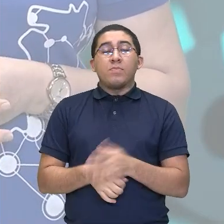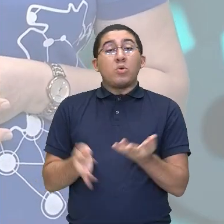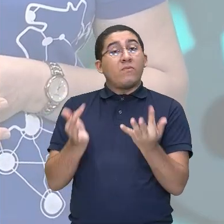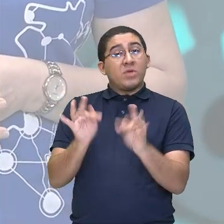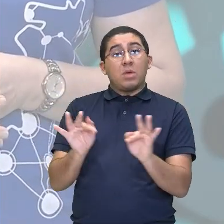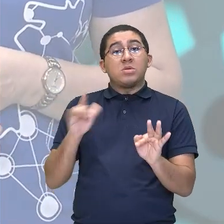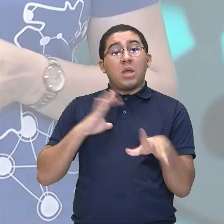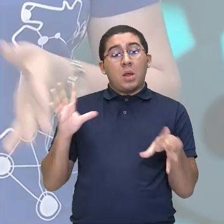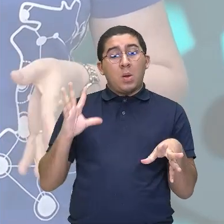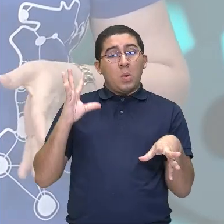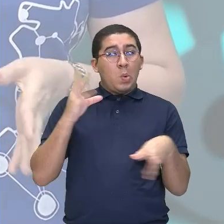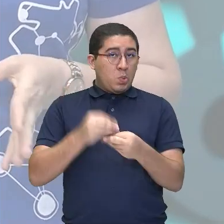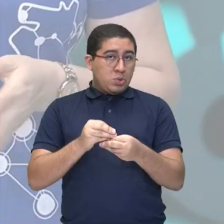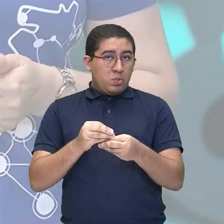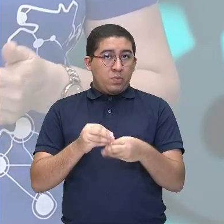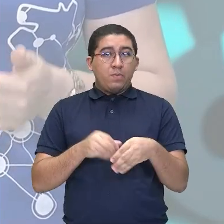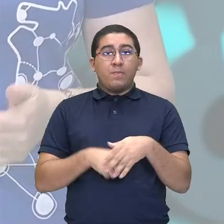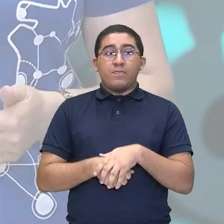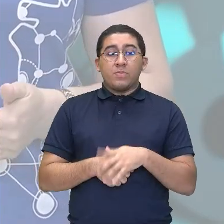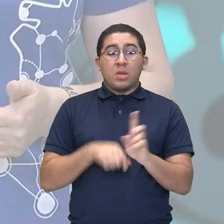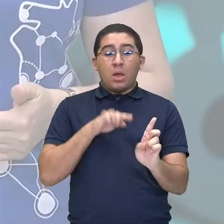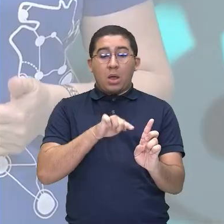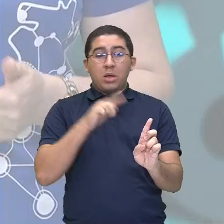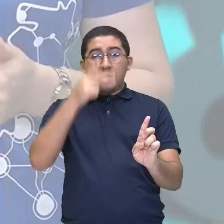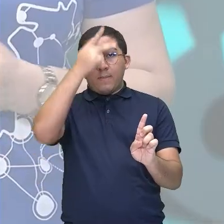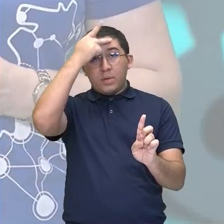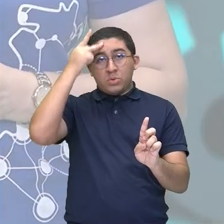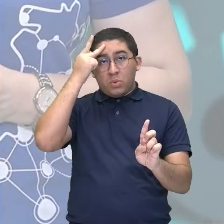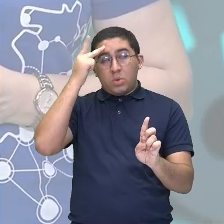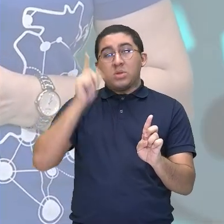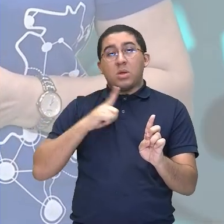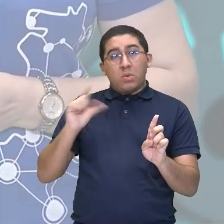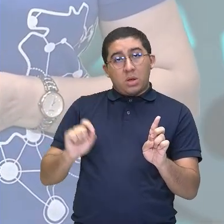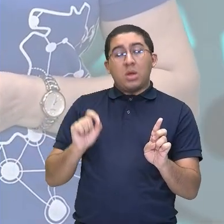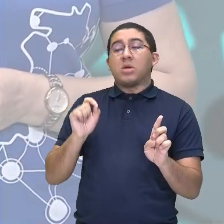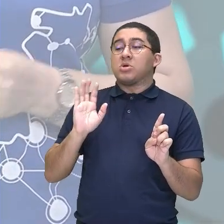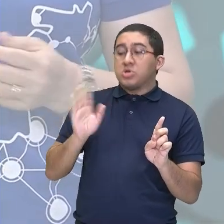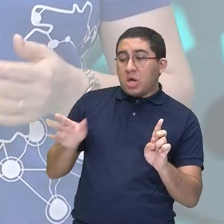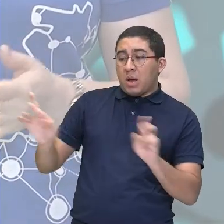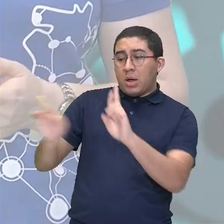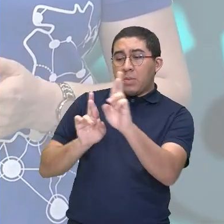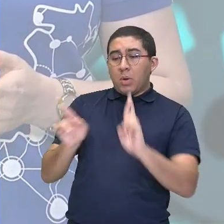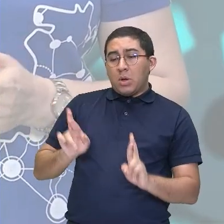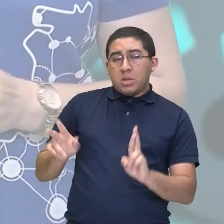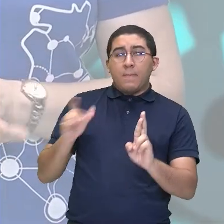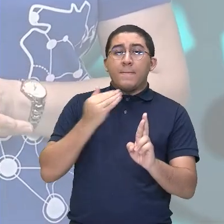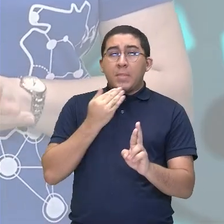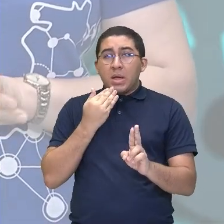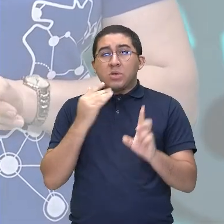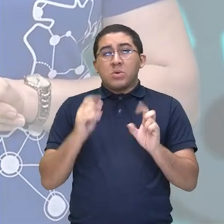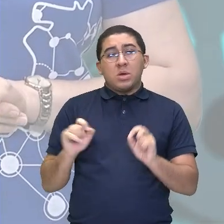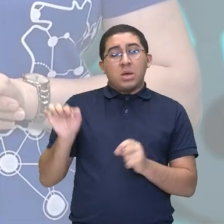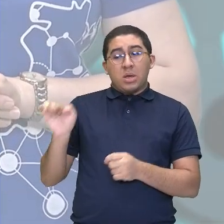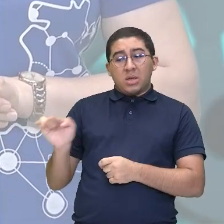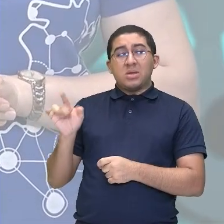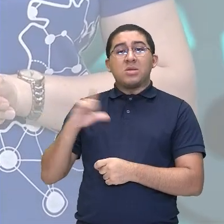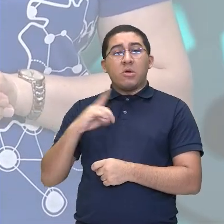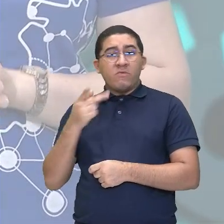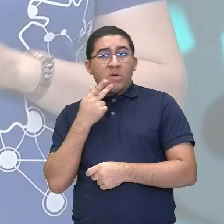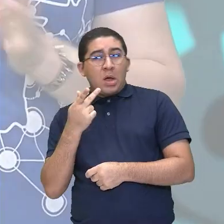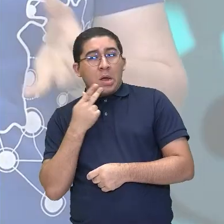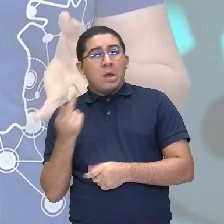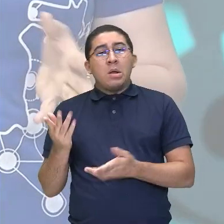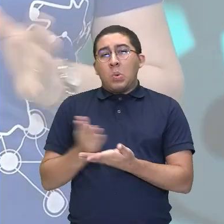conclusão. O entrevistador, né, faz as suas considerações finais, pede para o entrevistado falar